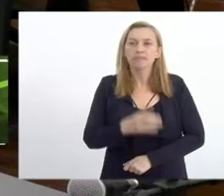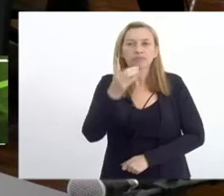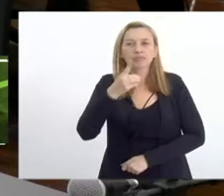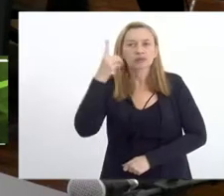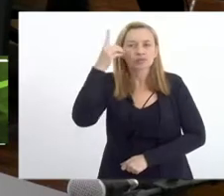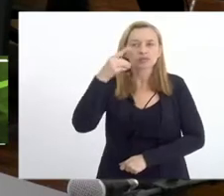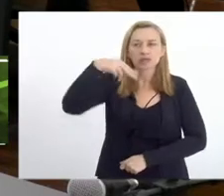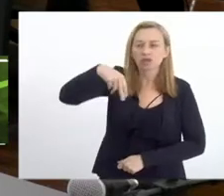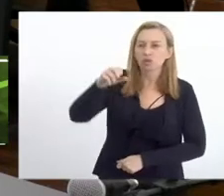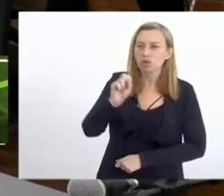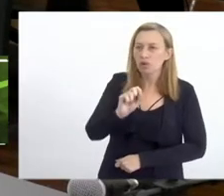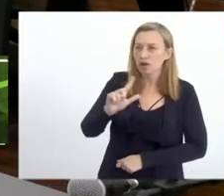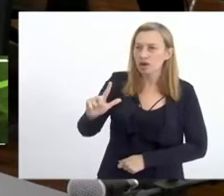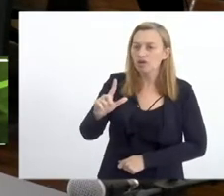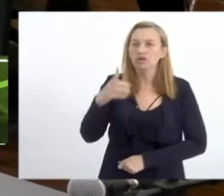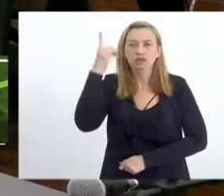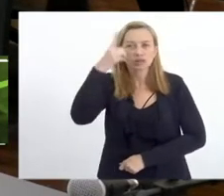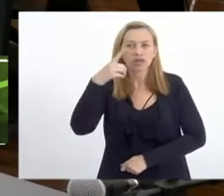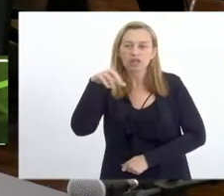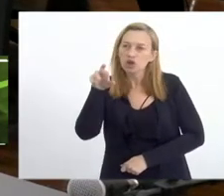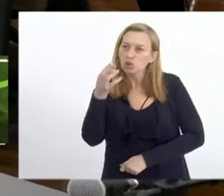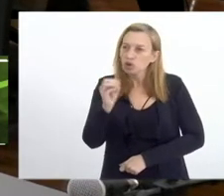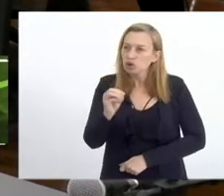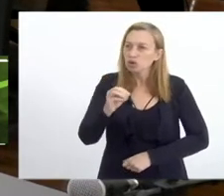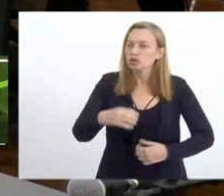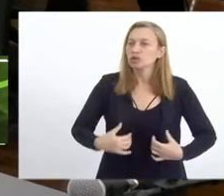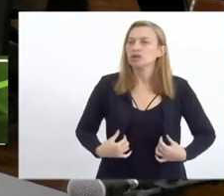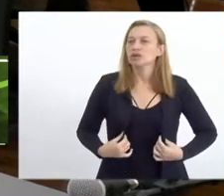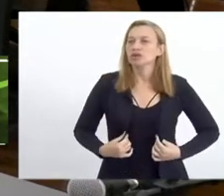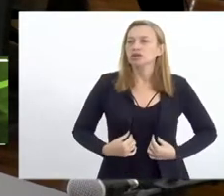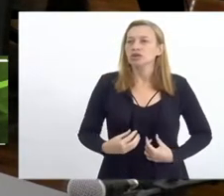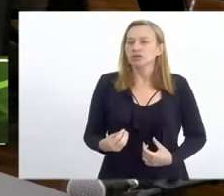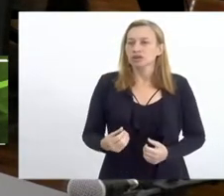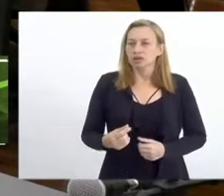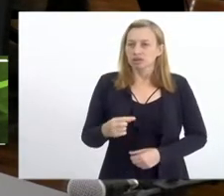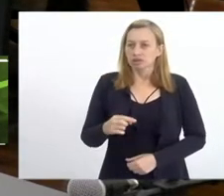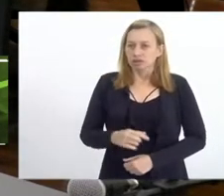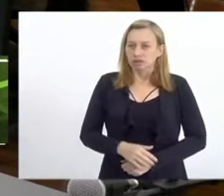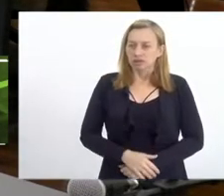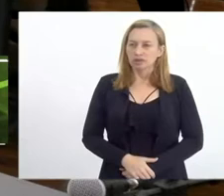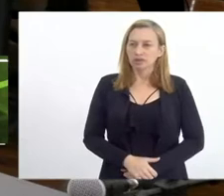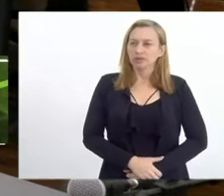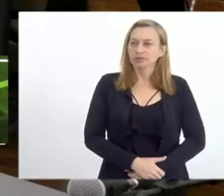Deputado Noel de Carvalho, deputado Eurico Júnior, que também está presente conosco.